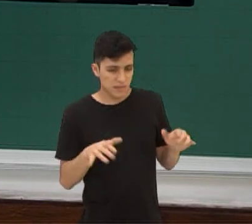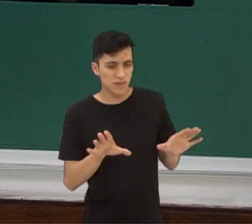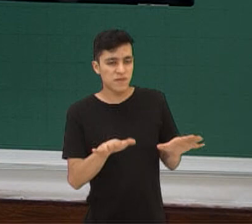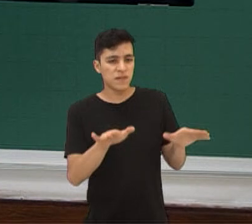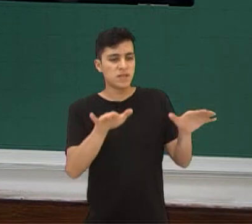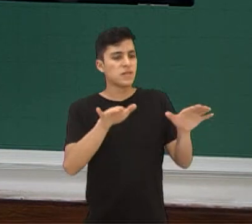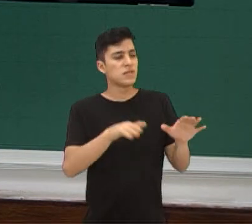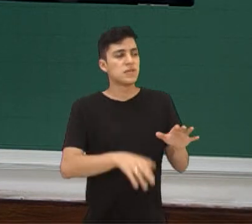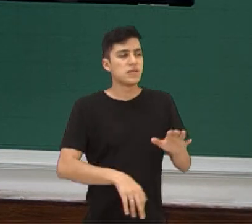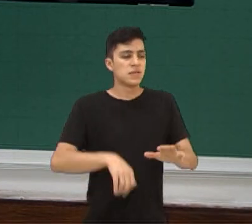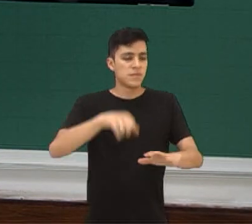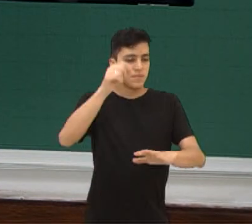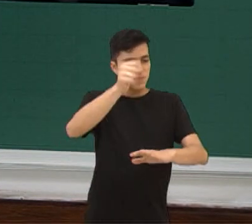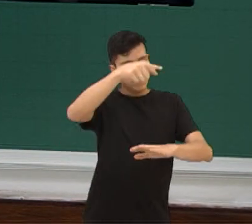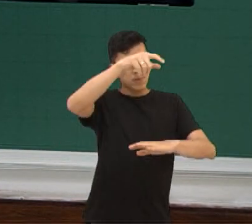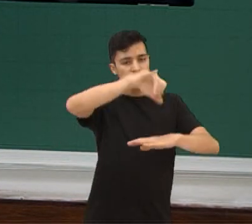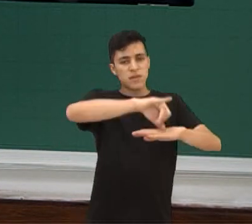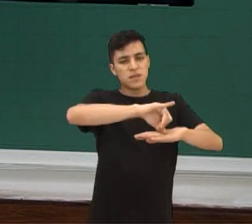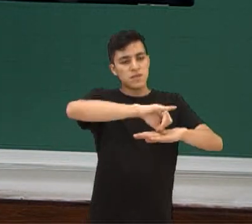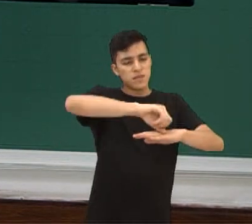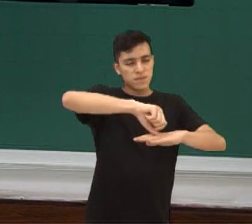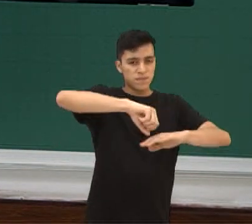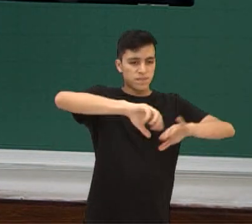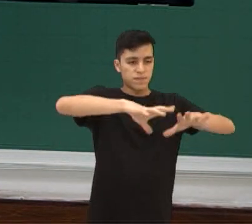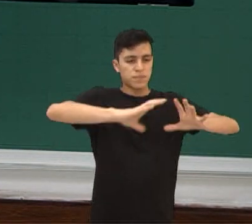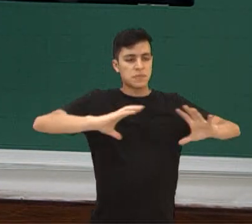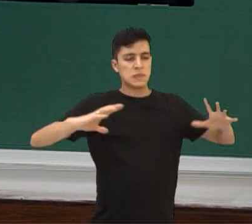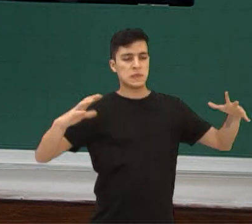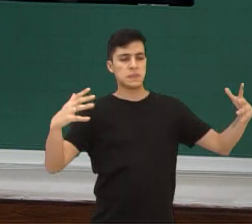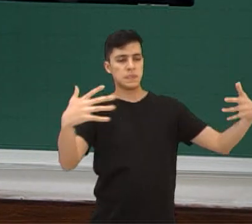transformou, ela modificou aquele objeto, né?